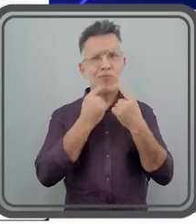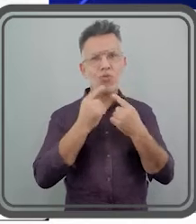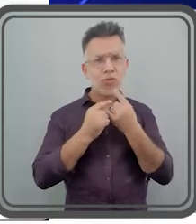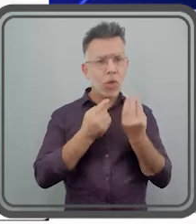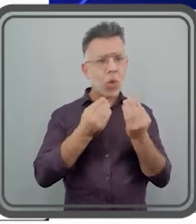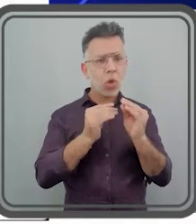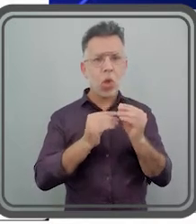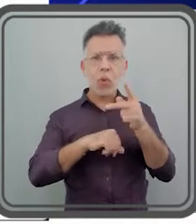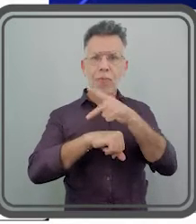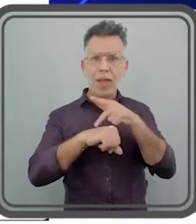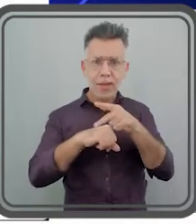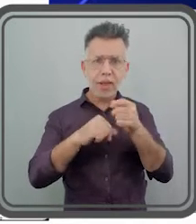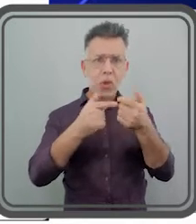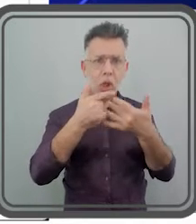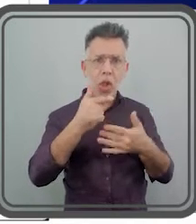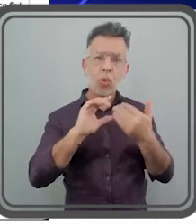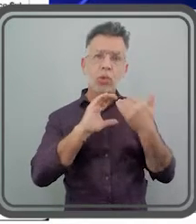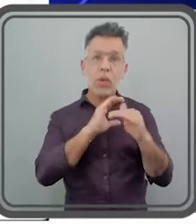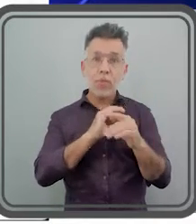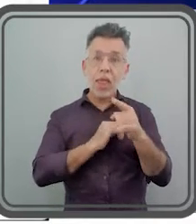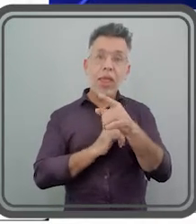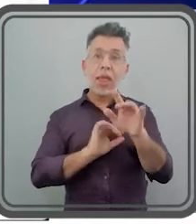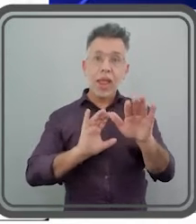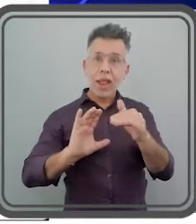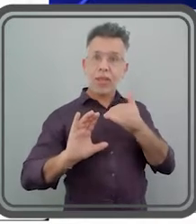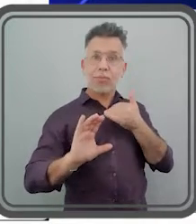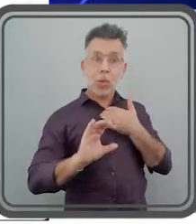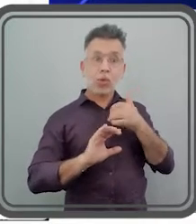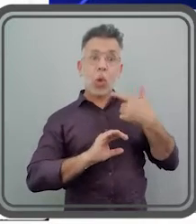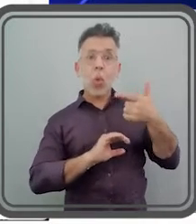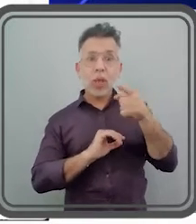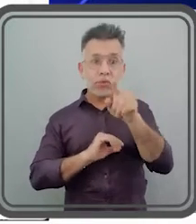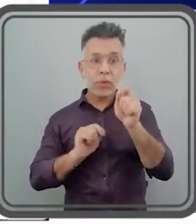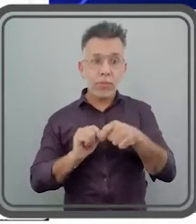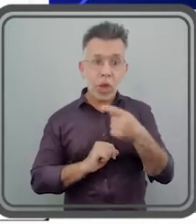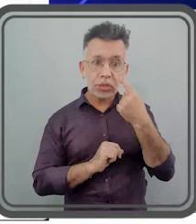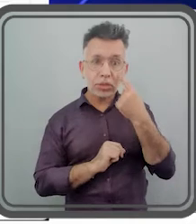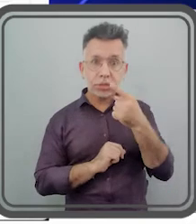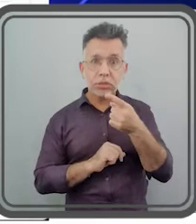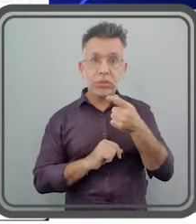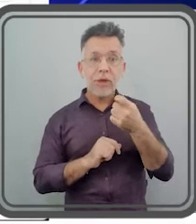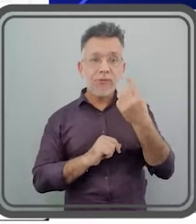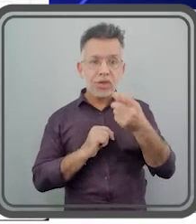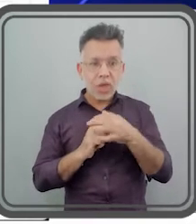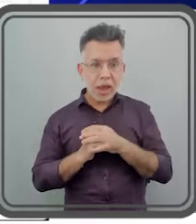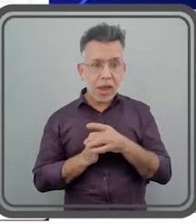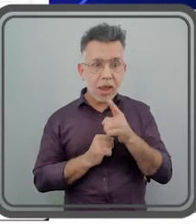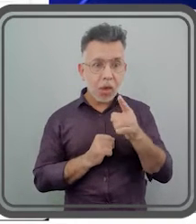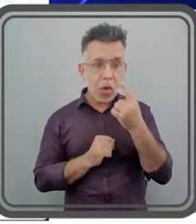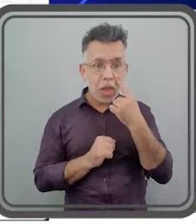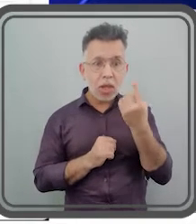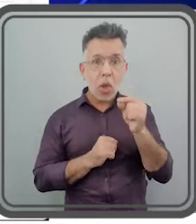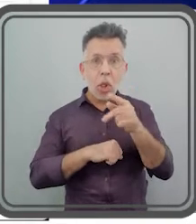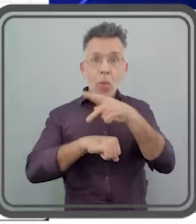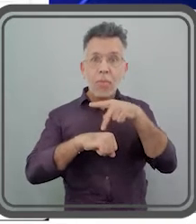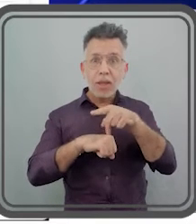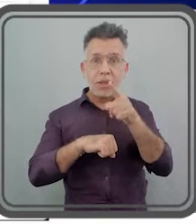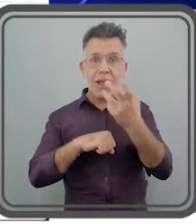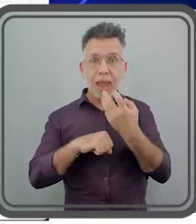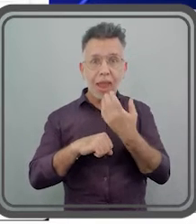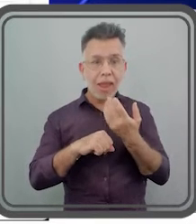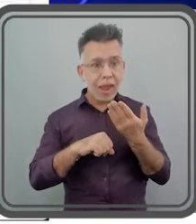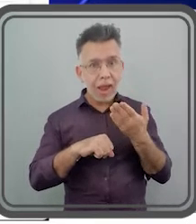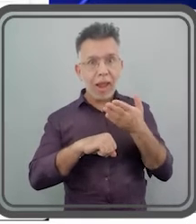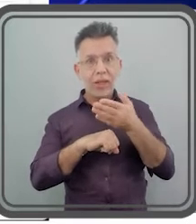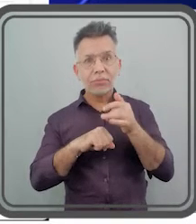país e bota seu e-mail ele traz para todos você pode ir para aquele país e olha que legal esse aqui eu tava brincando quando estava falando você coloca o país que você